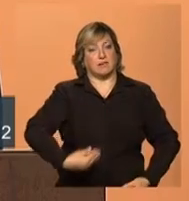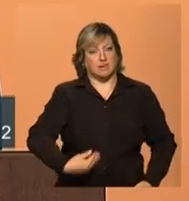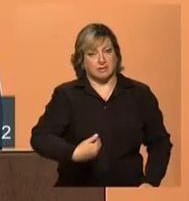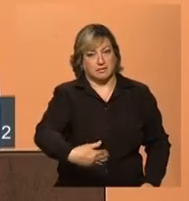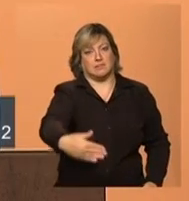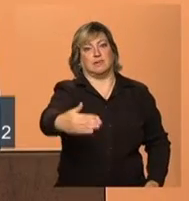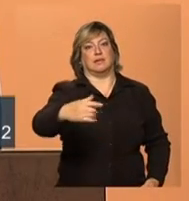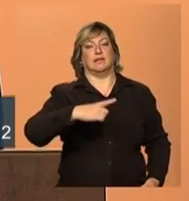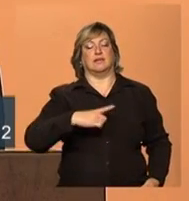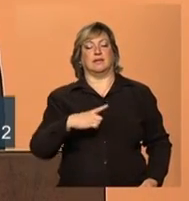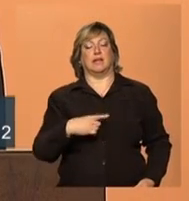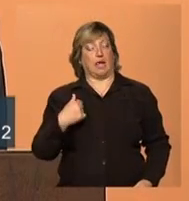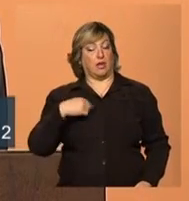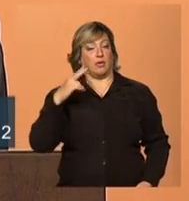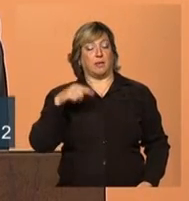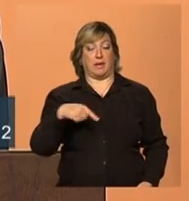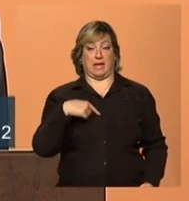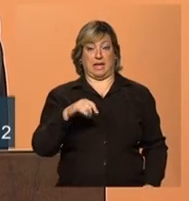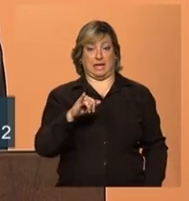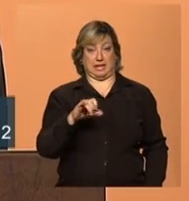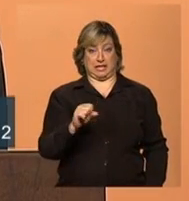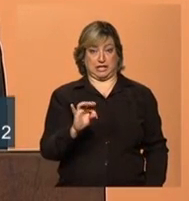o Instituto Emerson Fittipaldi